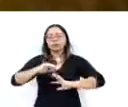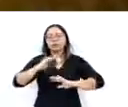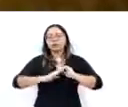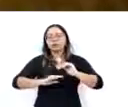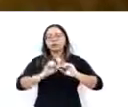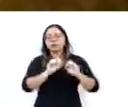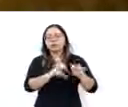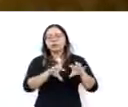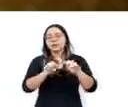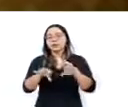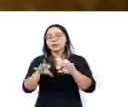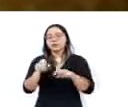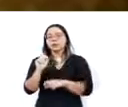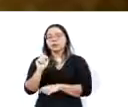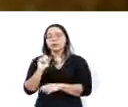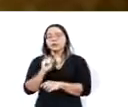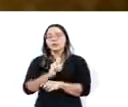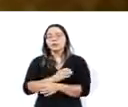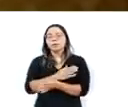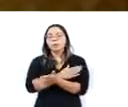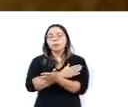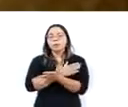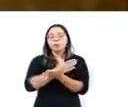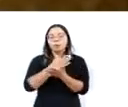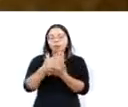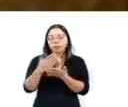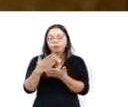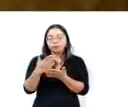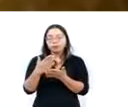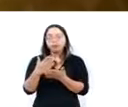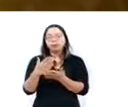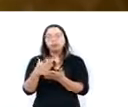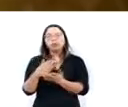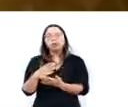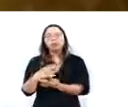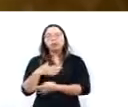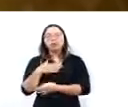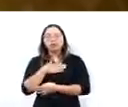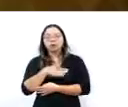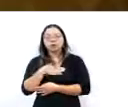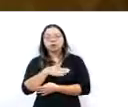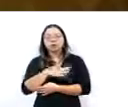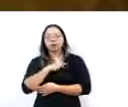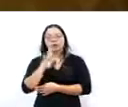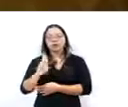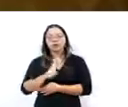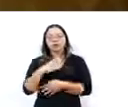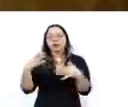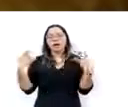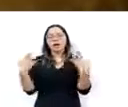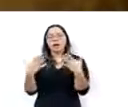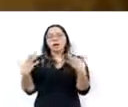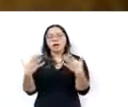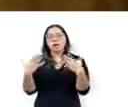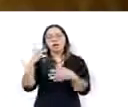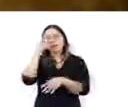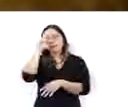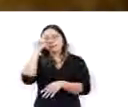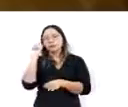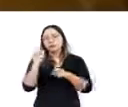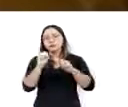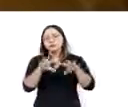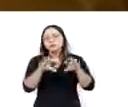recomeçar. Eu gosto muito de utilizar que agora é o tempo da educar ações, as ações que vão